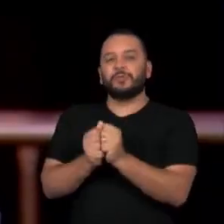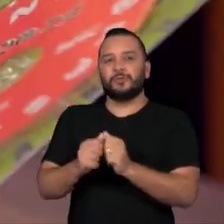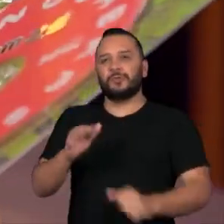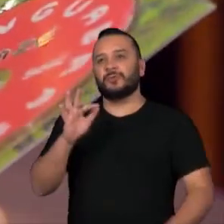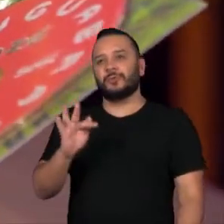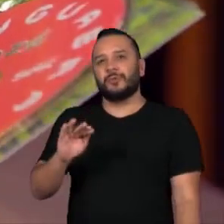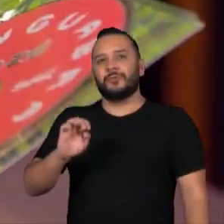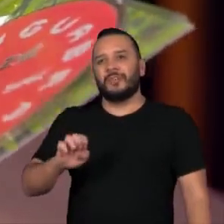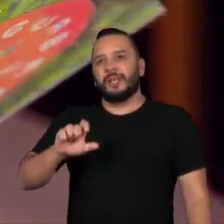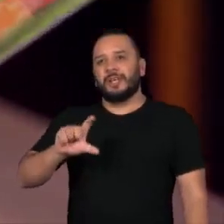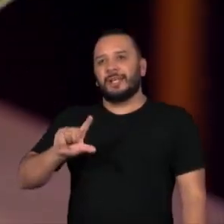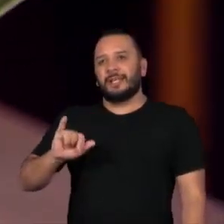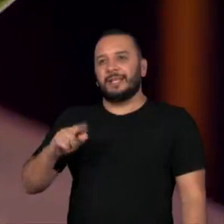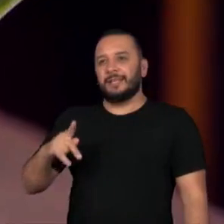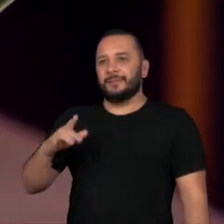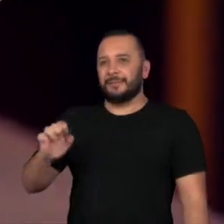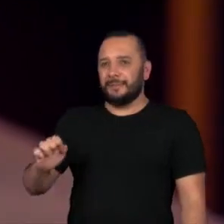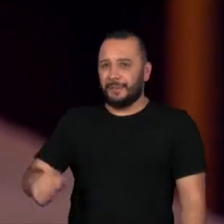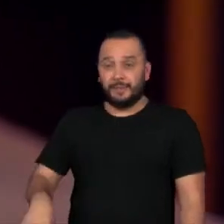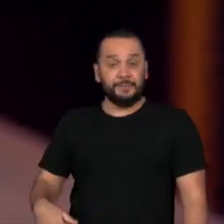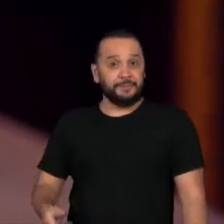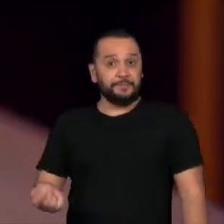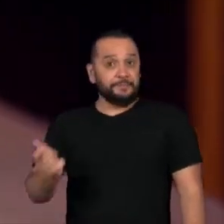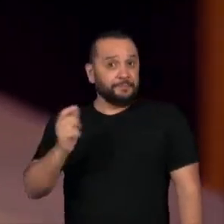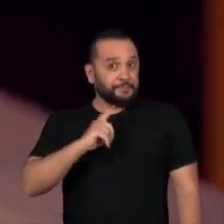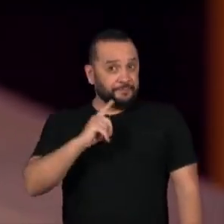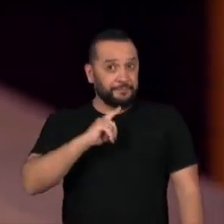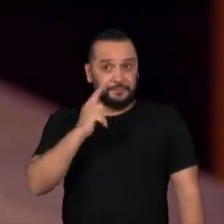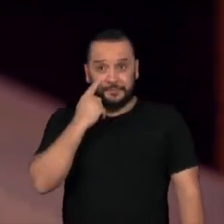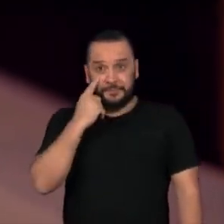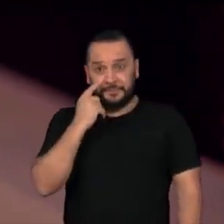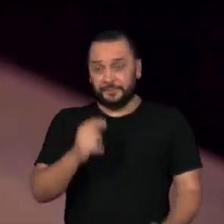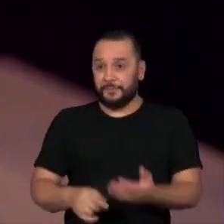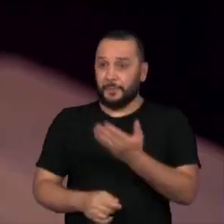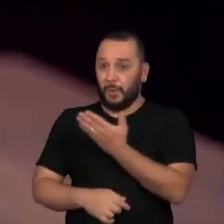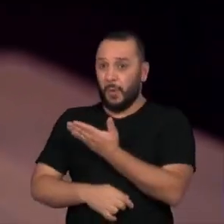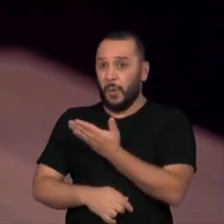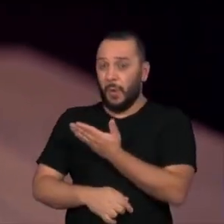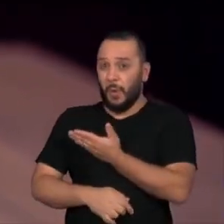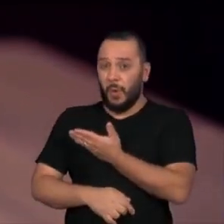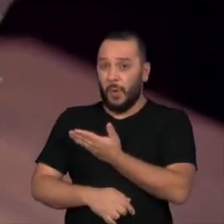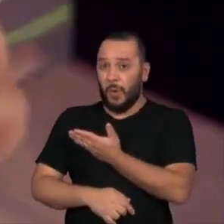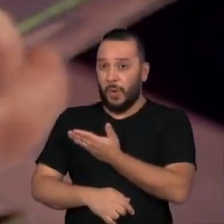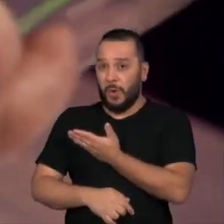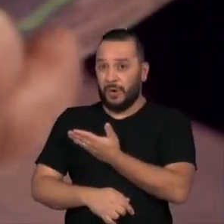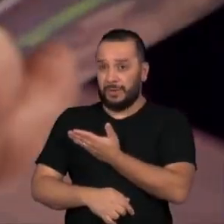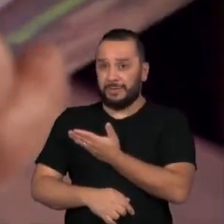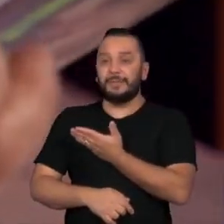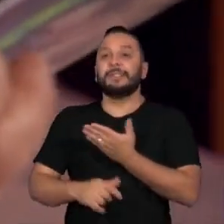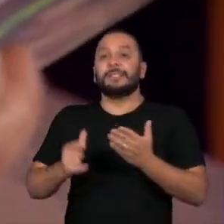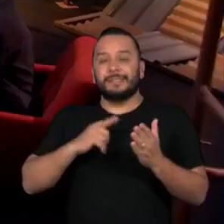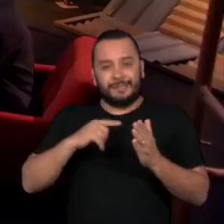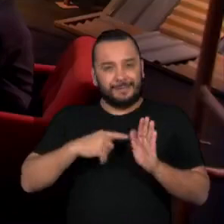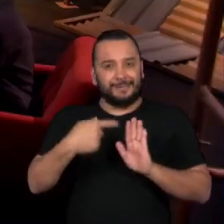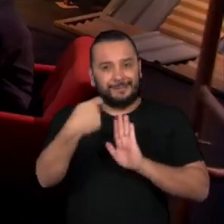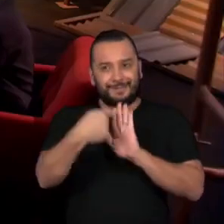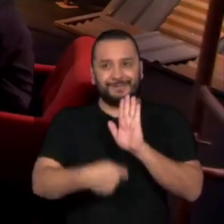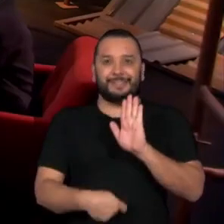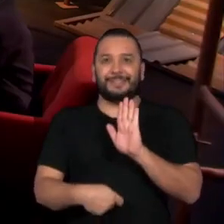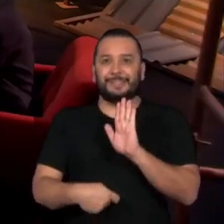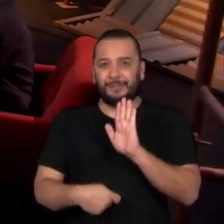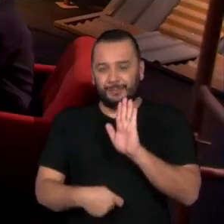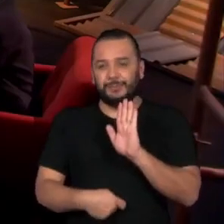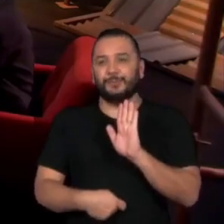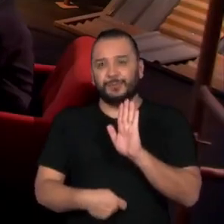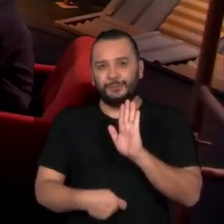maravilhoso e tem aqui no encarte o Tom Zé tem um texto que ele fala assim